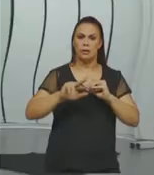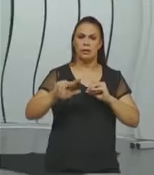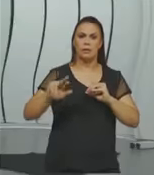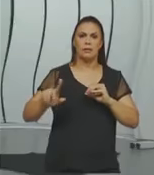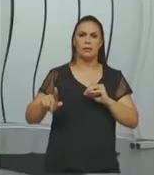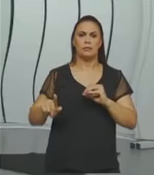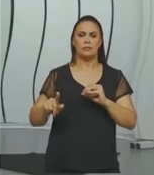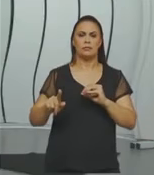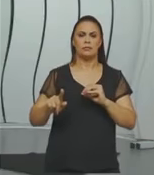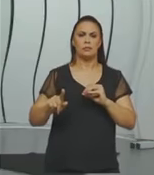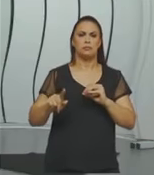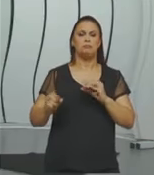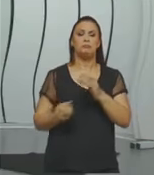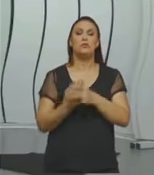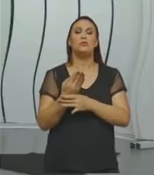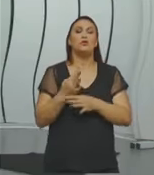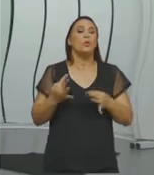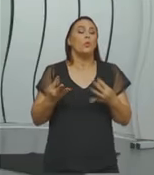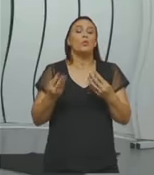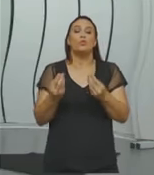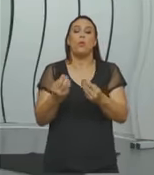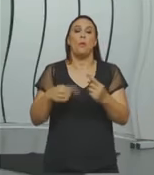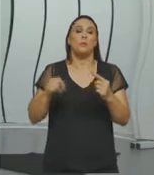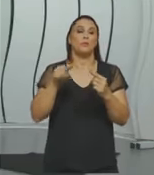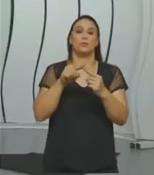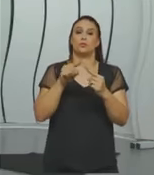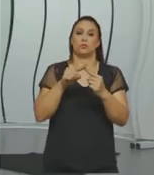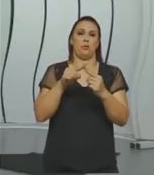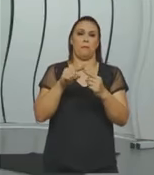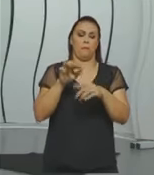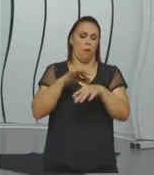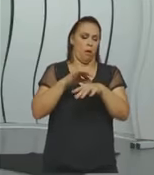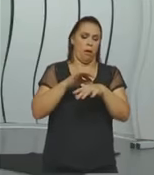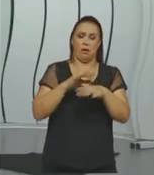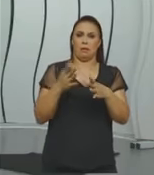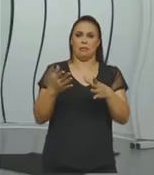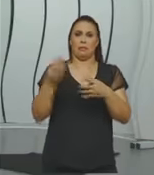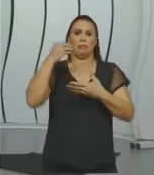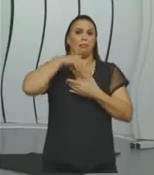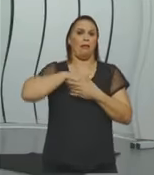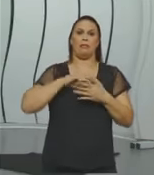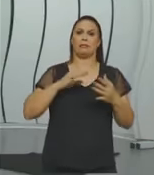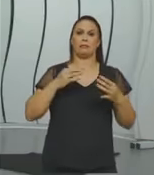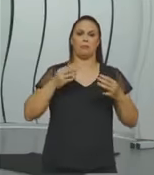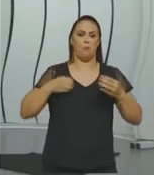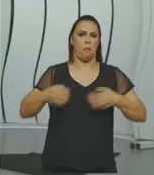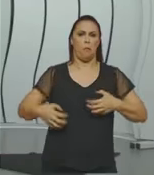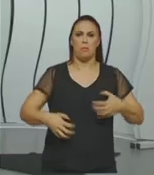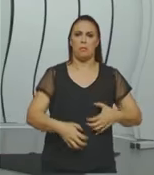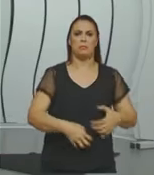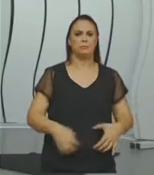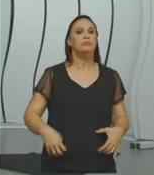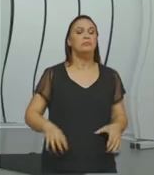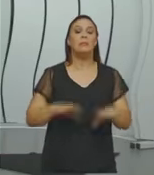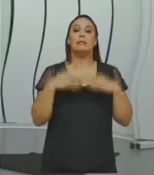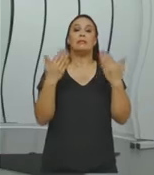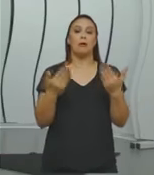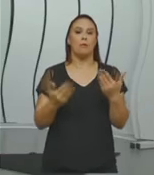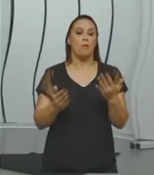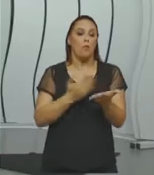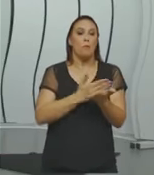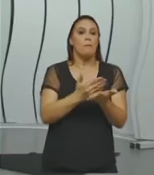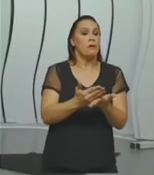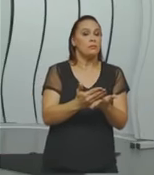Feito isso, até chegar então de uma única célula até um indivíduo pronto para o nascimento,